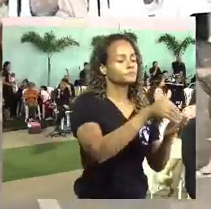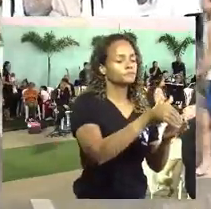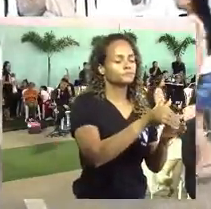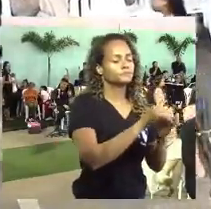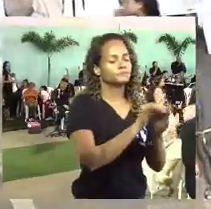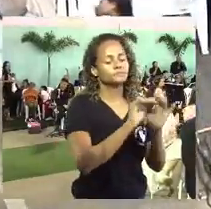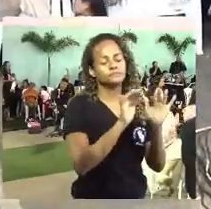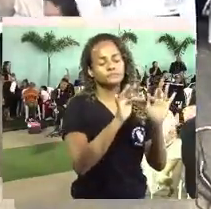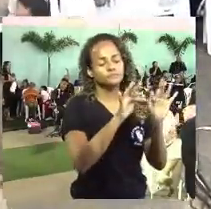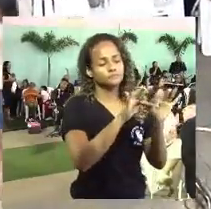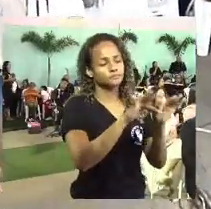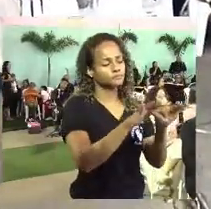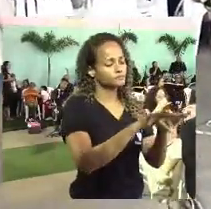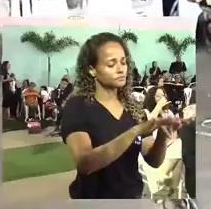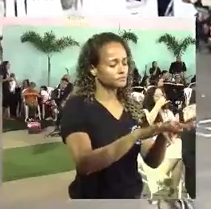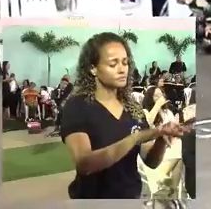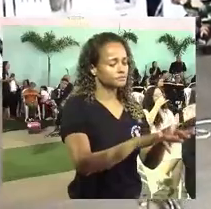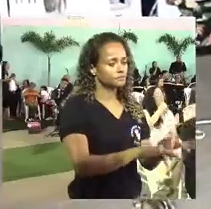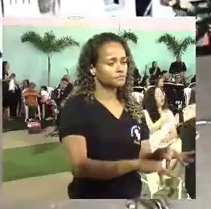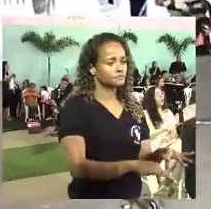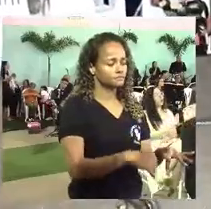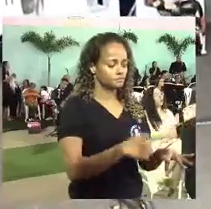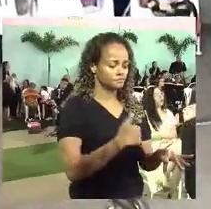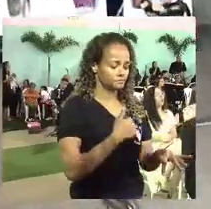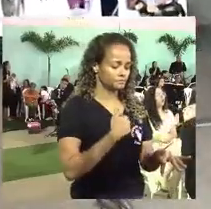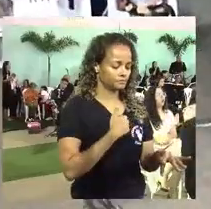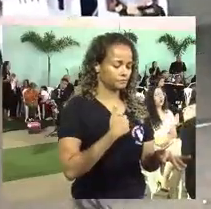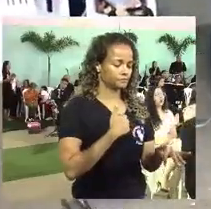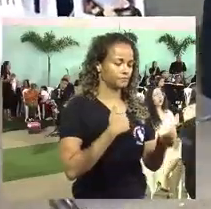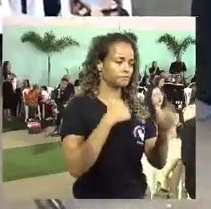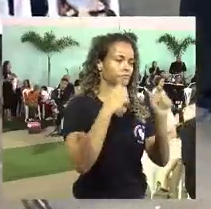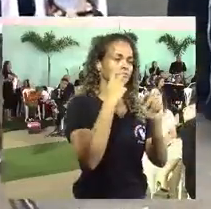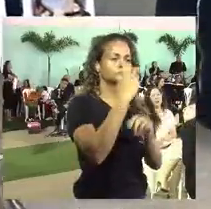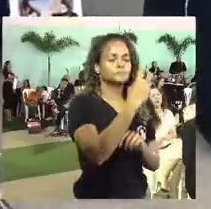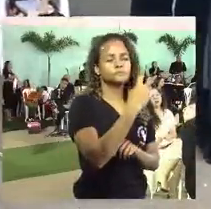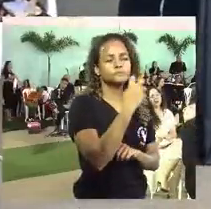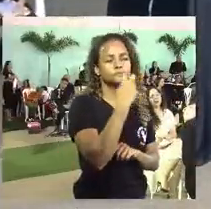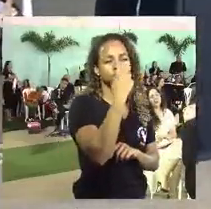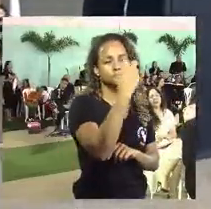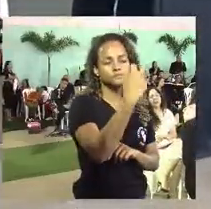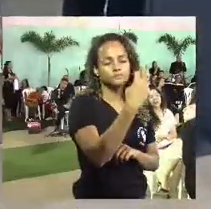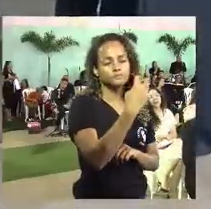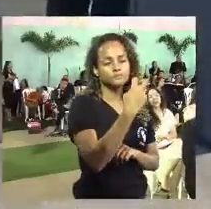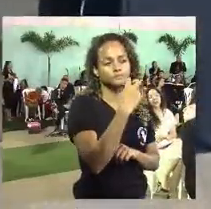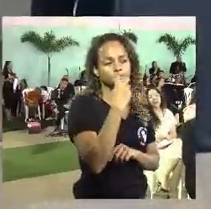morrer eu vou clamar